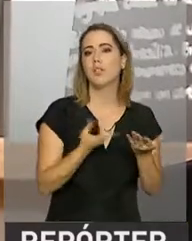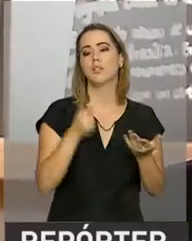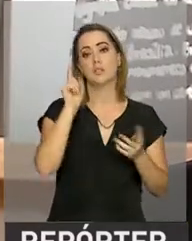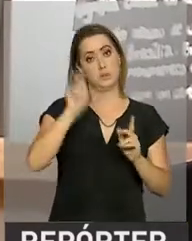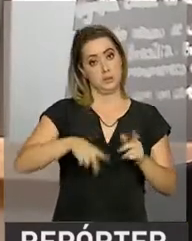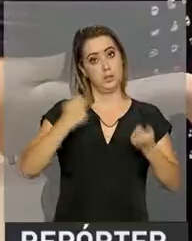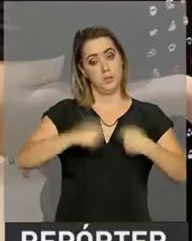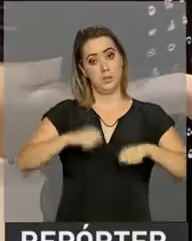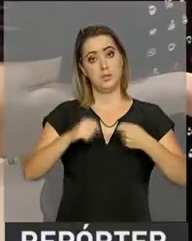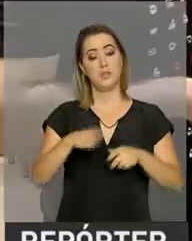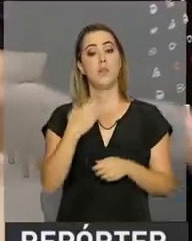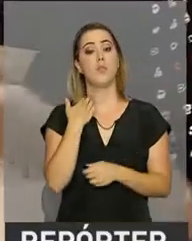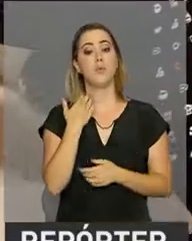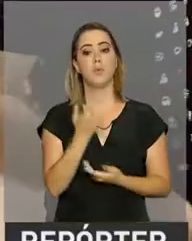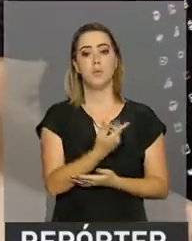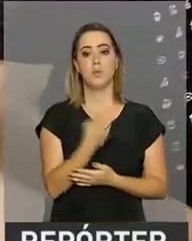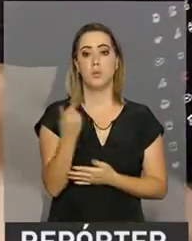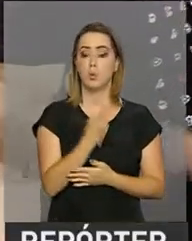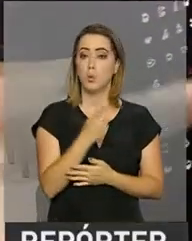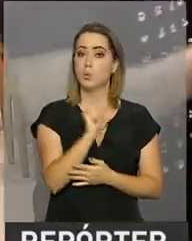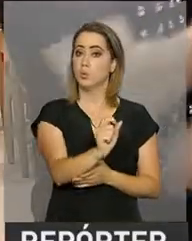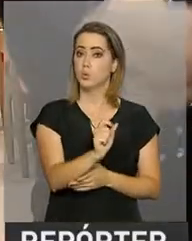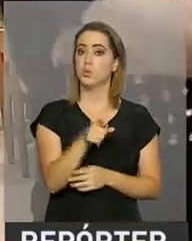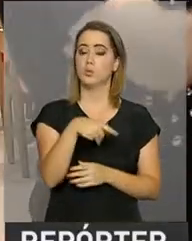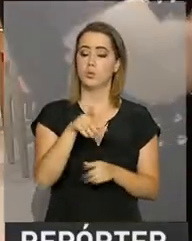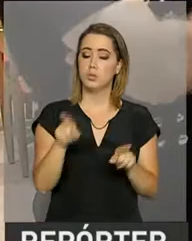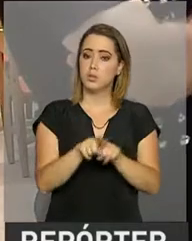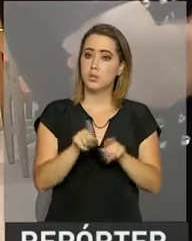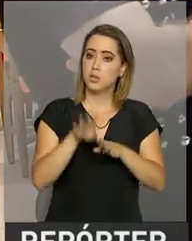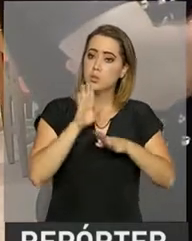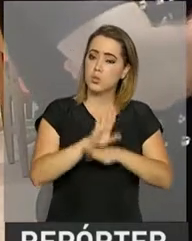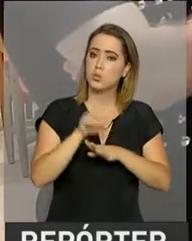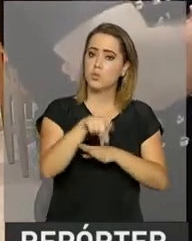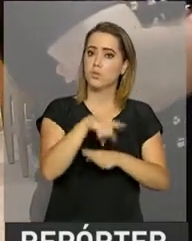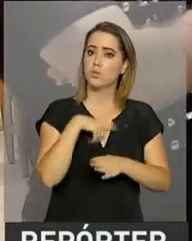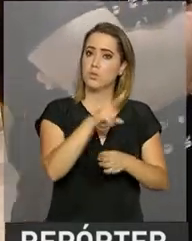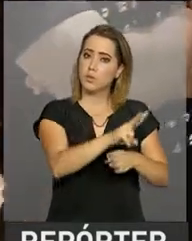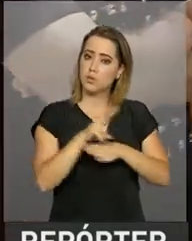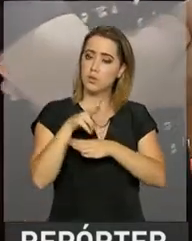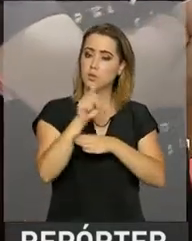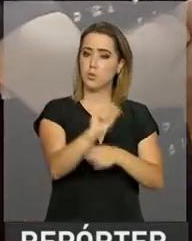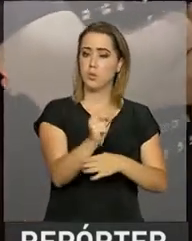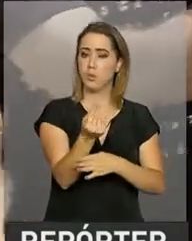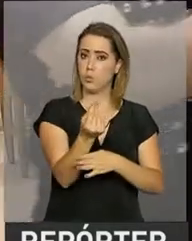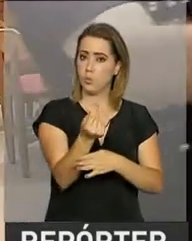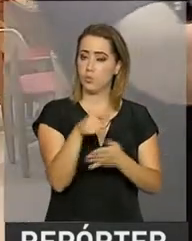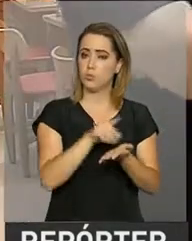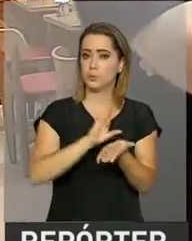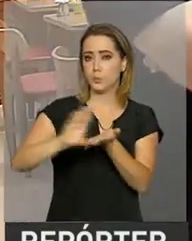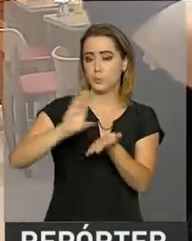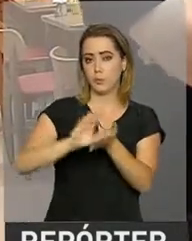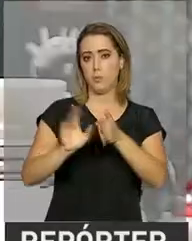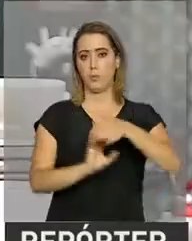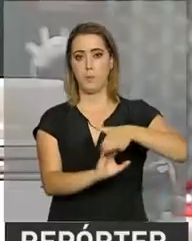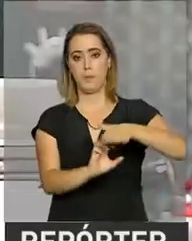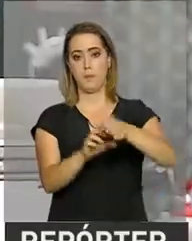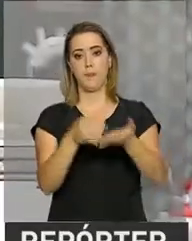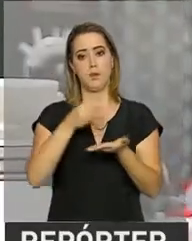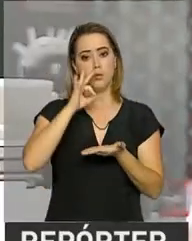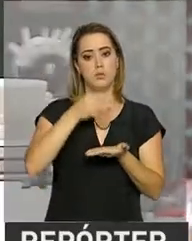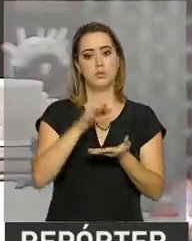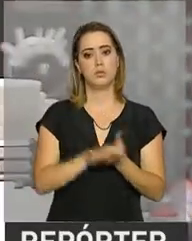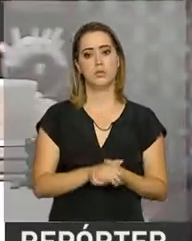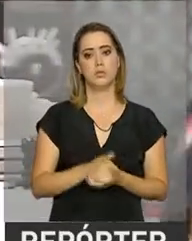a exigência do banco. Matheus e Fernando também contaram com crédito destinado às micro e pequenas empresas na abertura do café. Sem